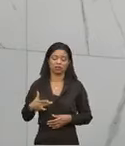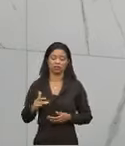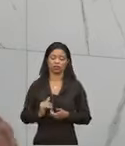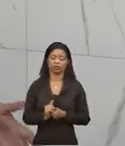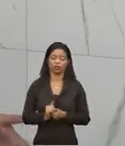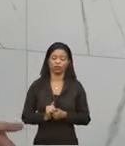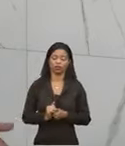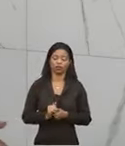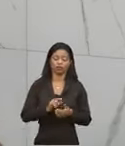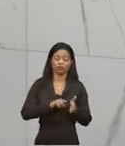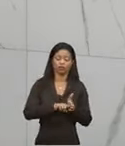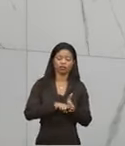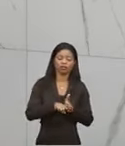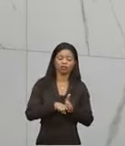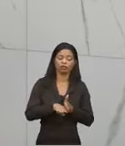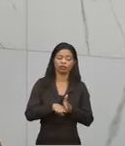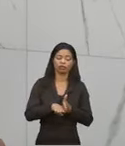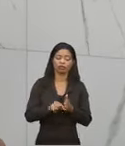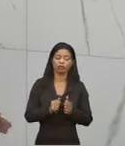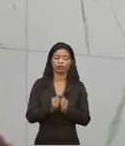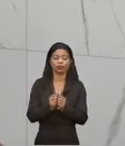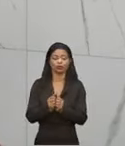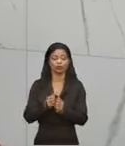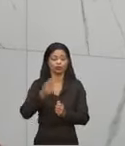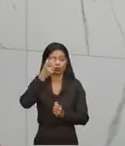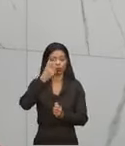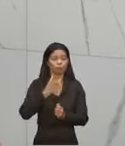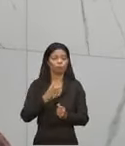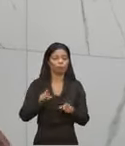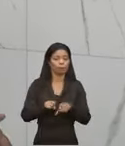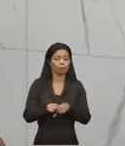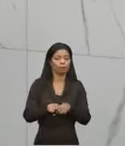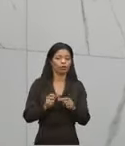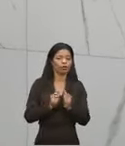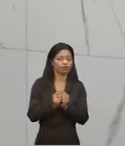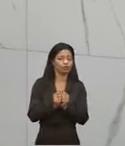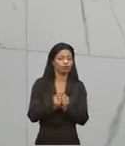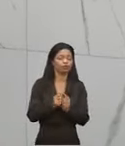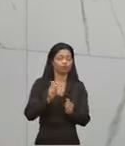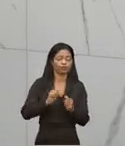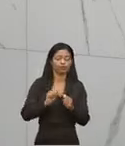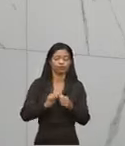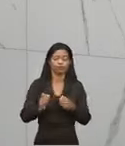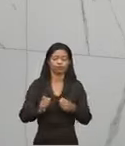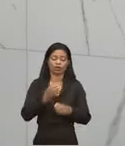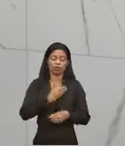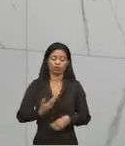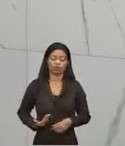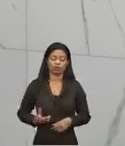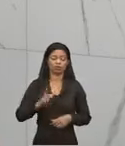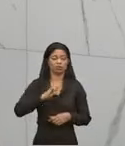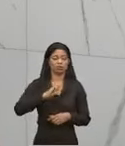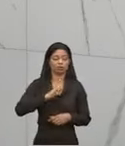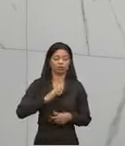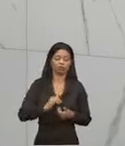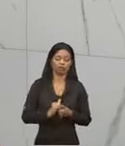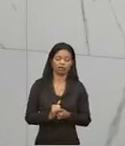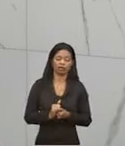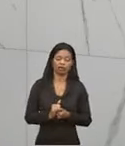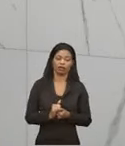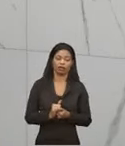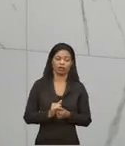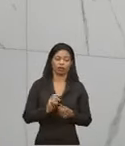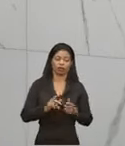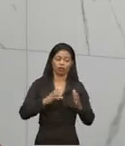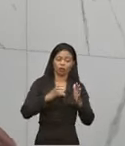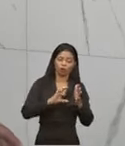nós, eu também faço junto desse governo, eu acho que é importante. O governo tem que ter oposição, uma oposição respeitosa, como você faz,